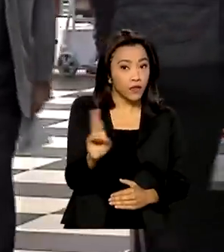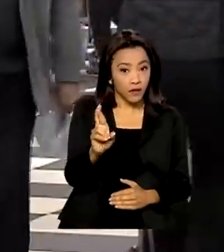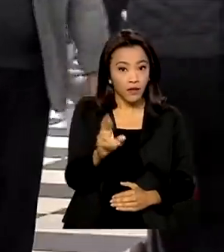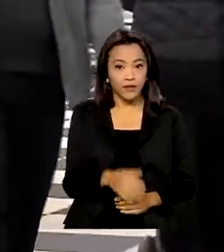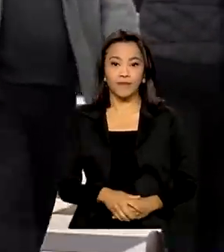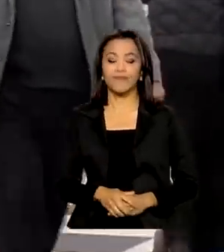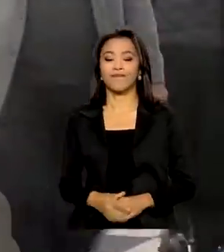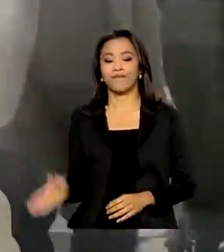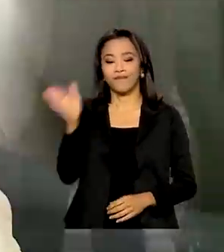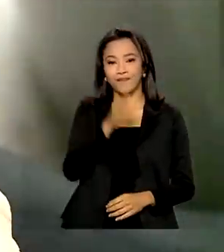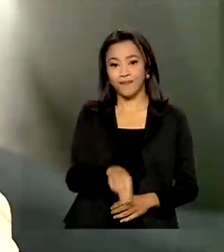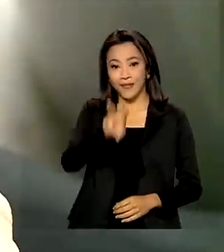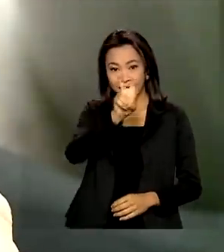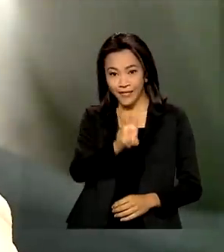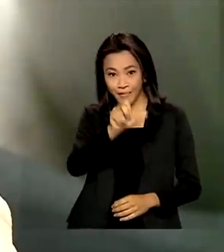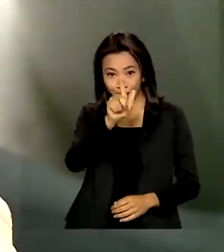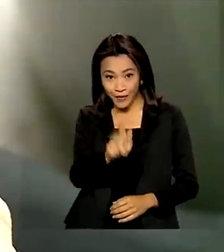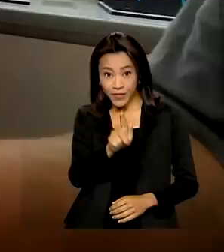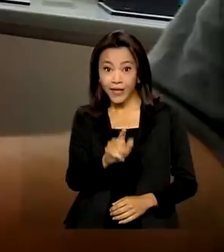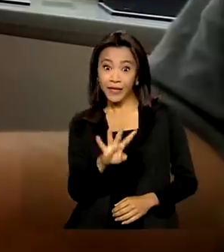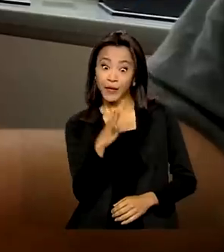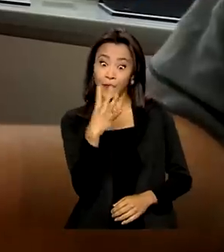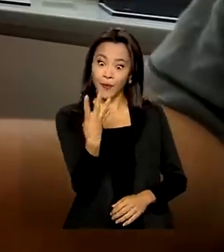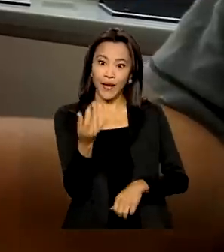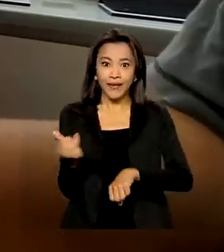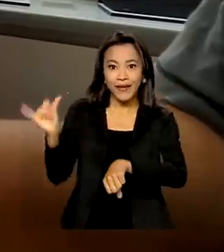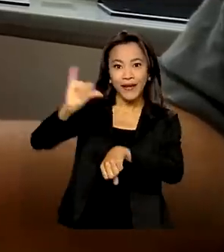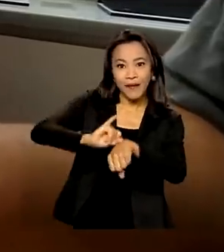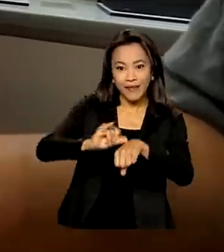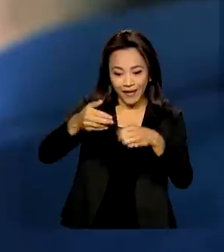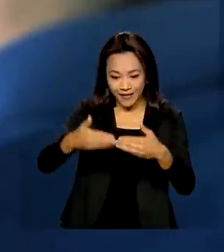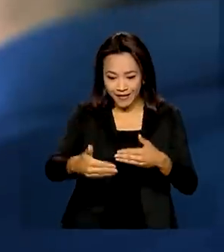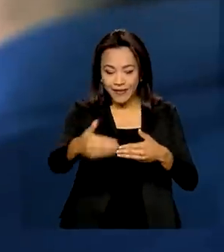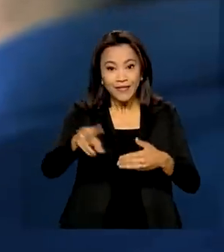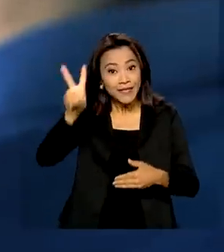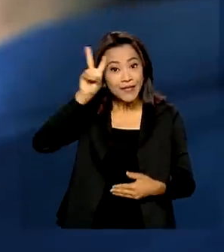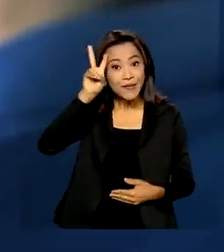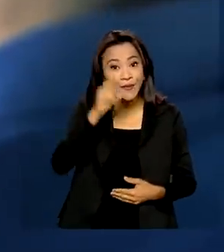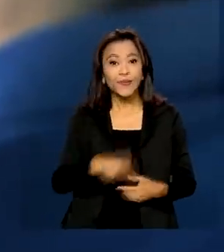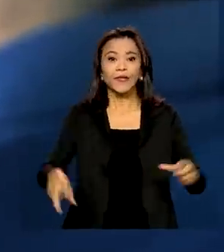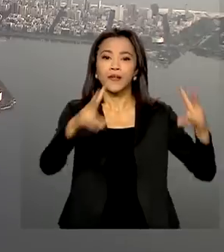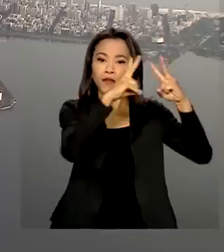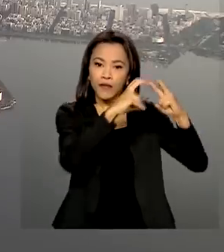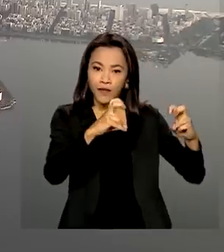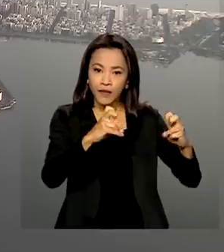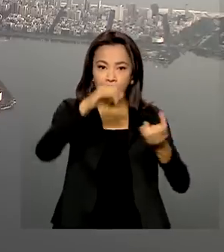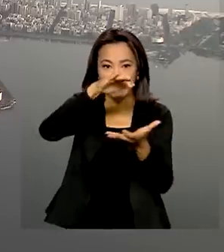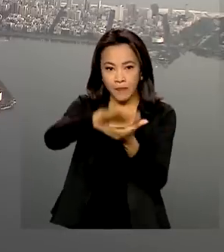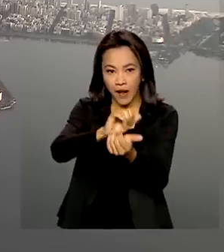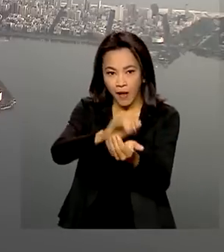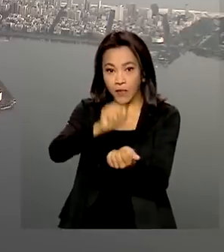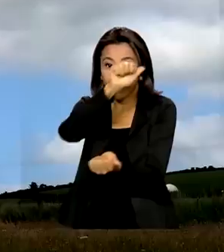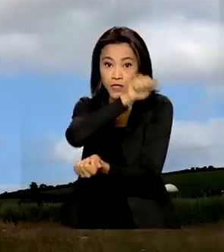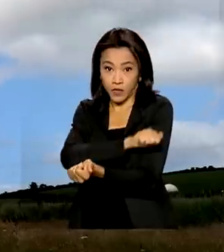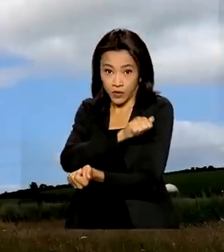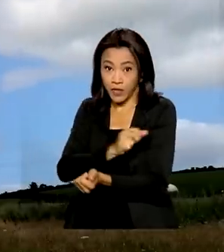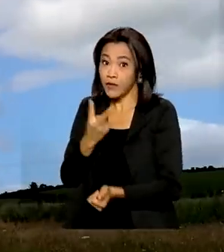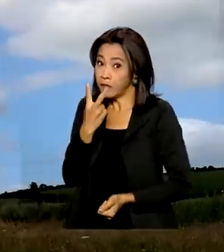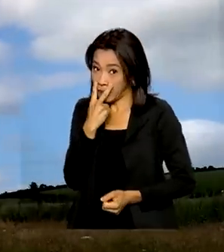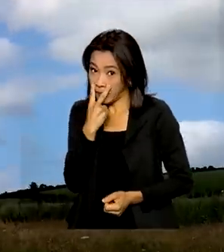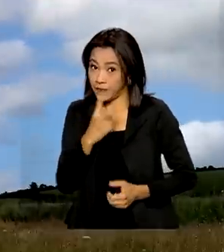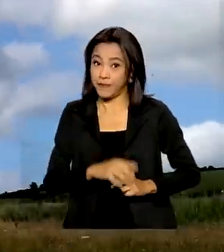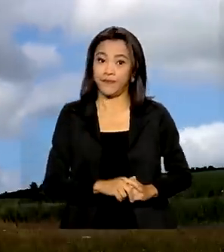reais. 5G em mais 4 capitais a partir de segunda. Florianópolis, Palmas, Rio de Janeiro e